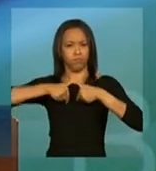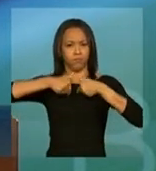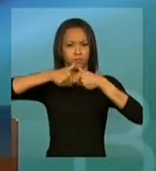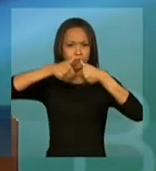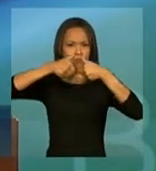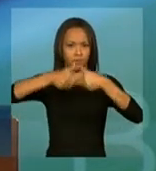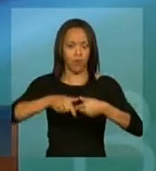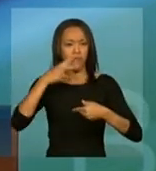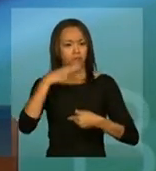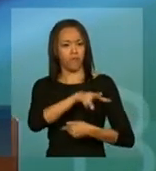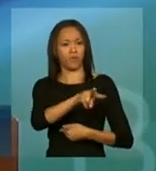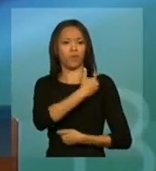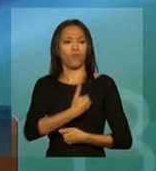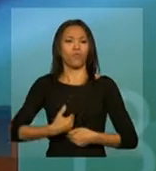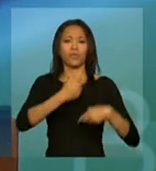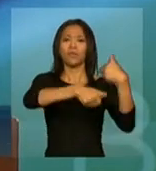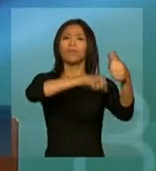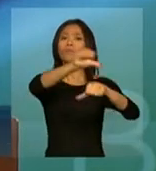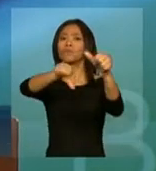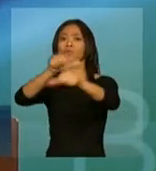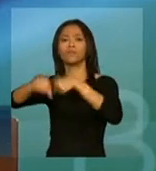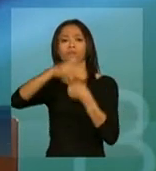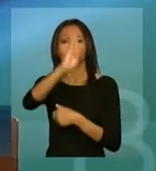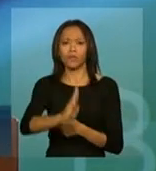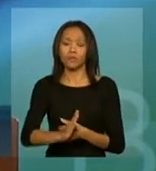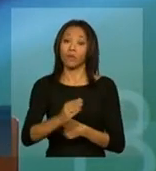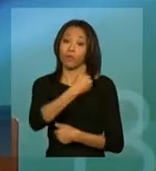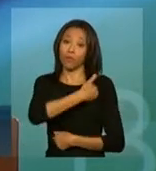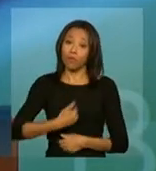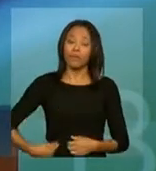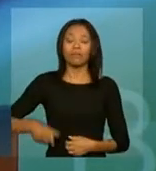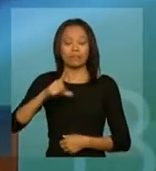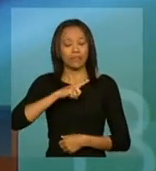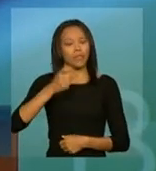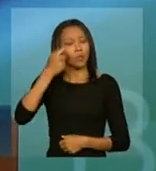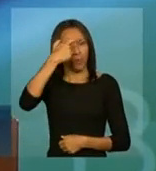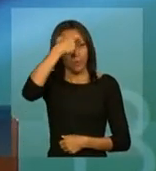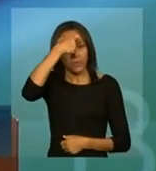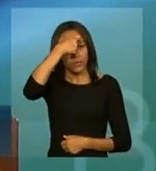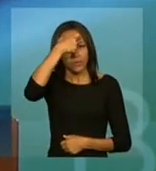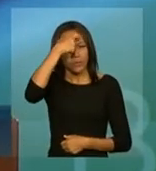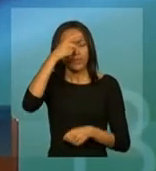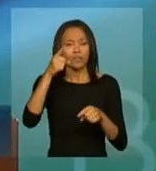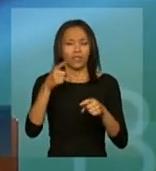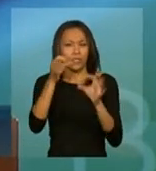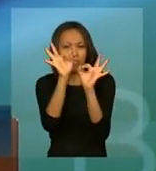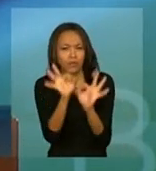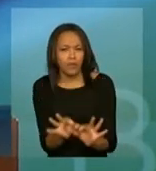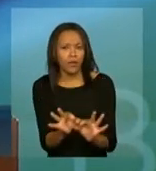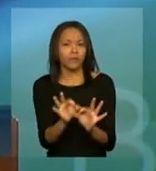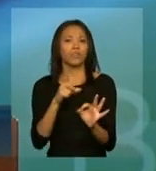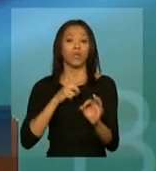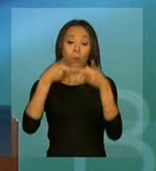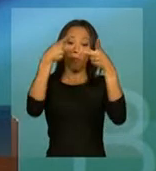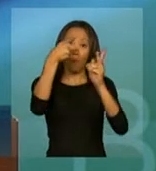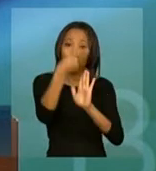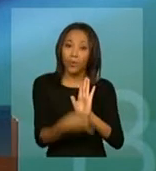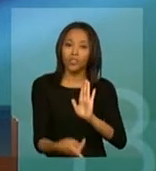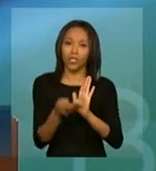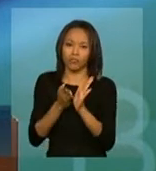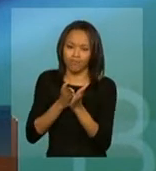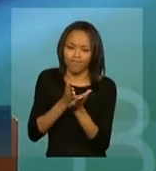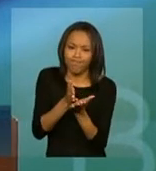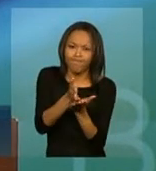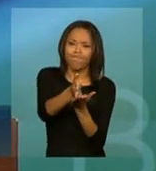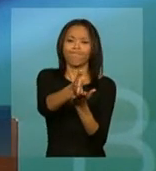transformando profundamente o Brasil. Um governo que tem consciência, que tem um rumo correto, que tem um projeto histórico, que tem